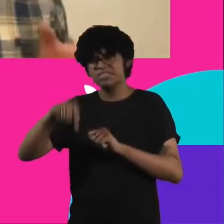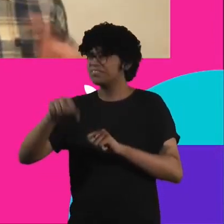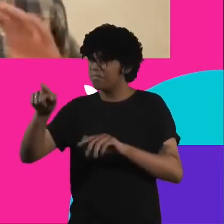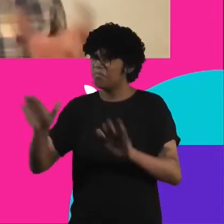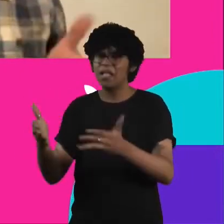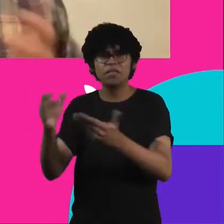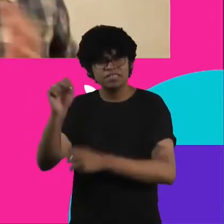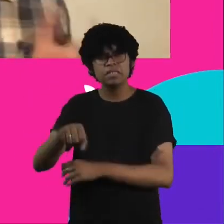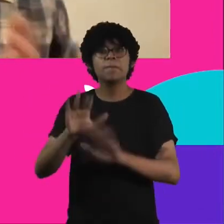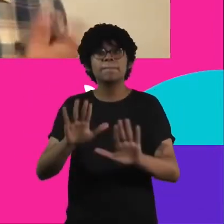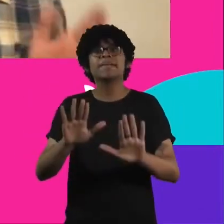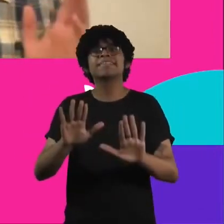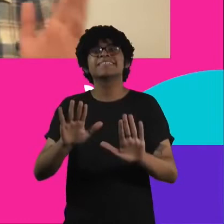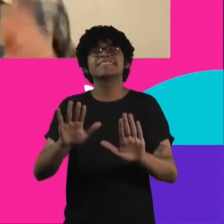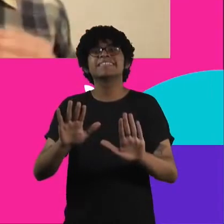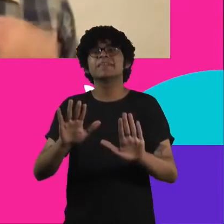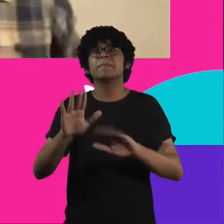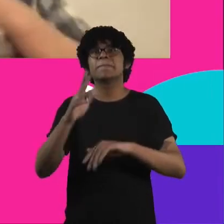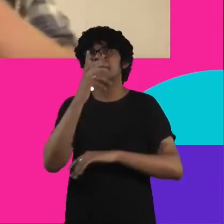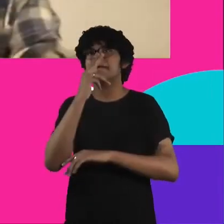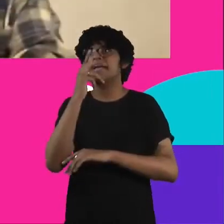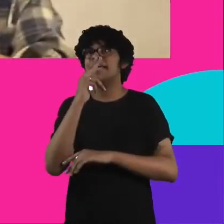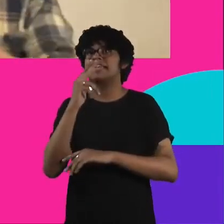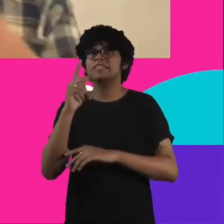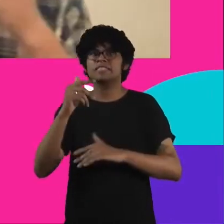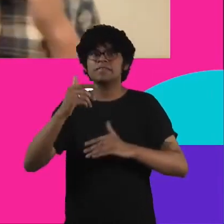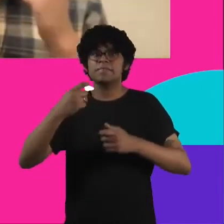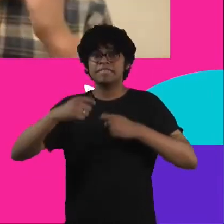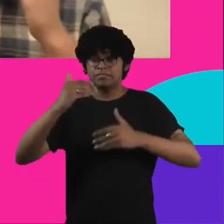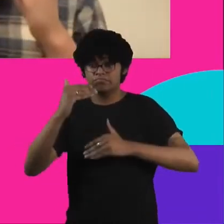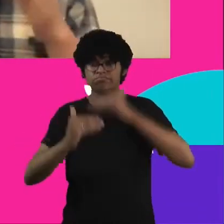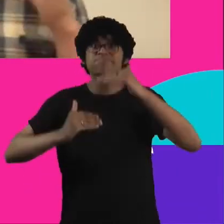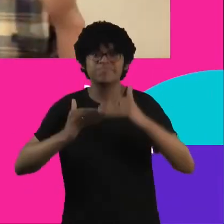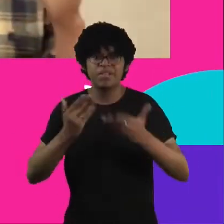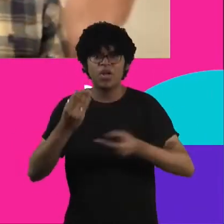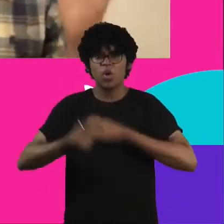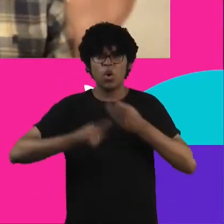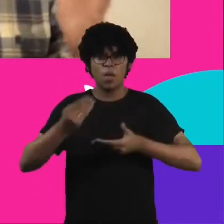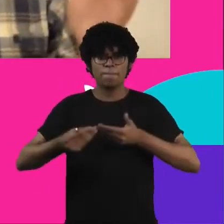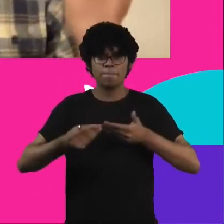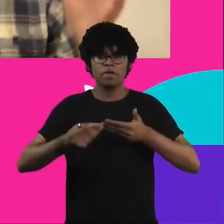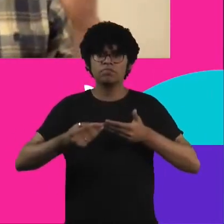são ótimos, são bem bons. Mas eu tinha essa sensação de que a gente estava faltando alguma coisa